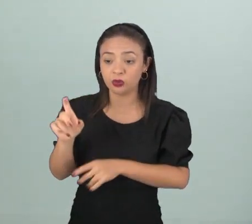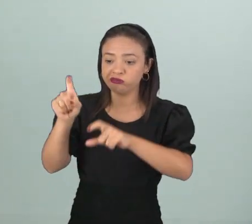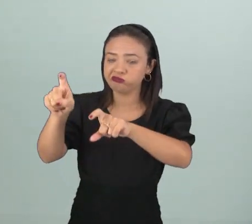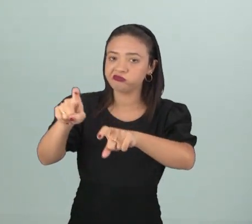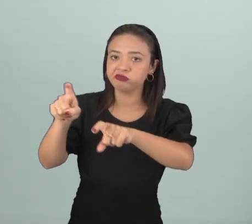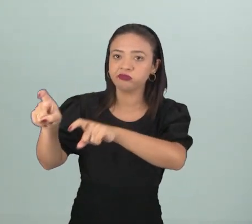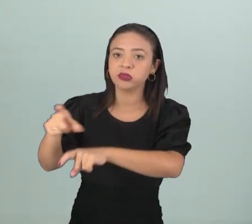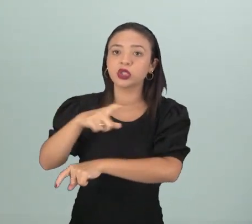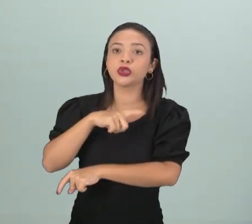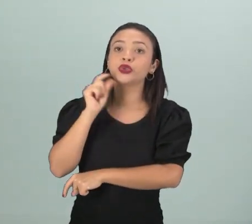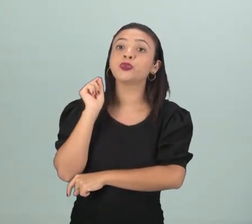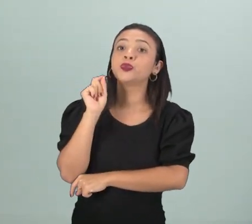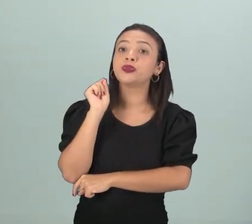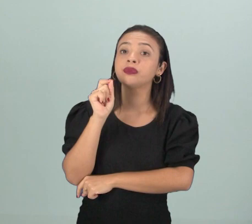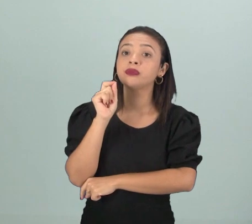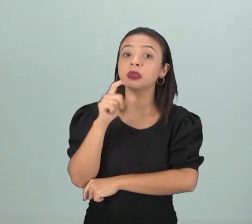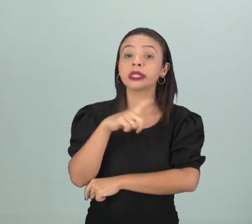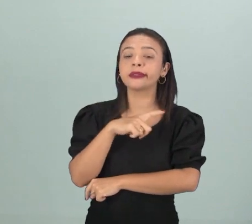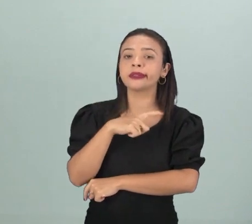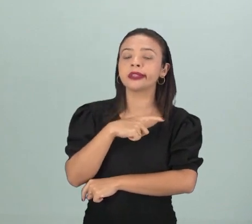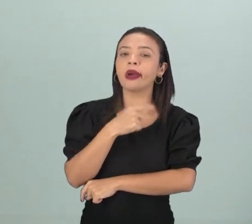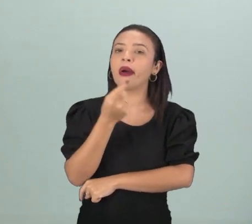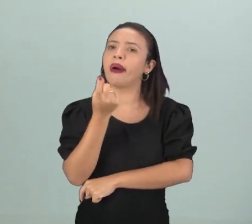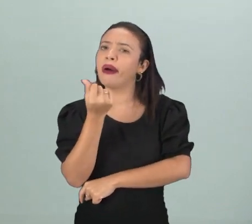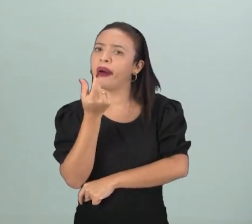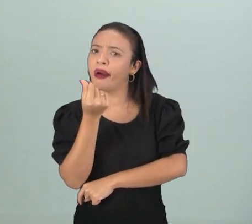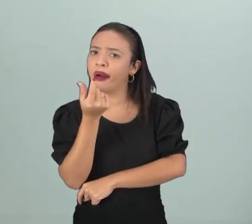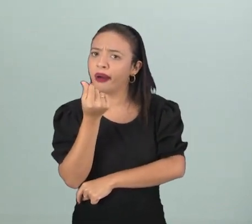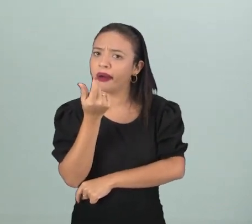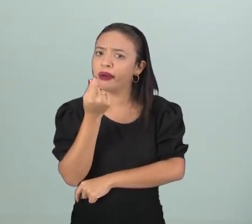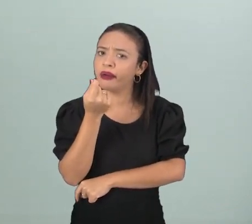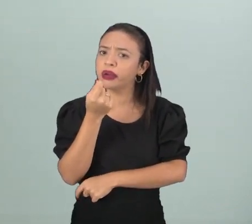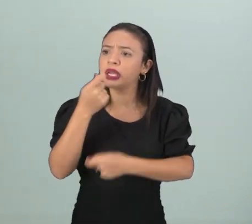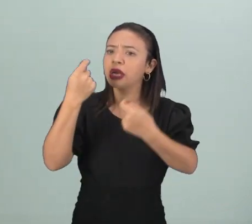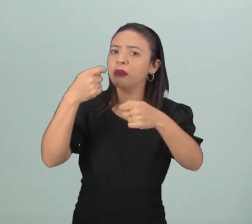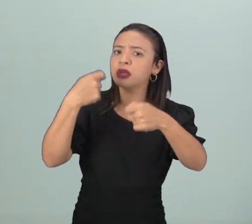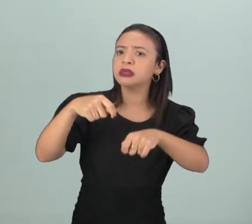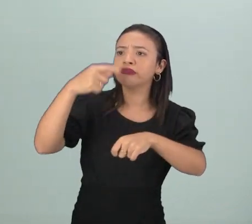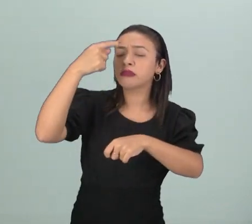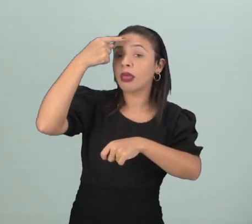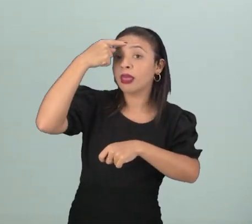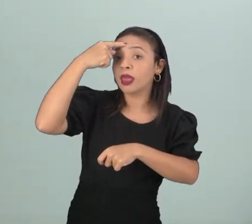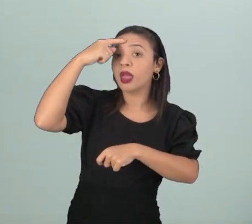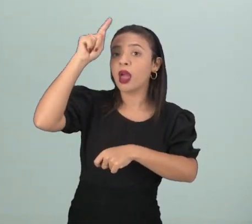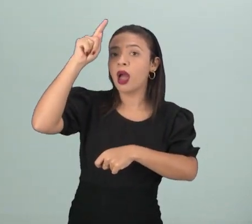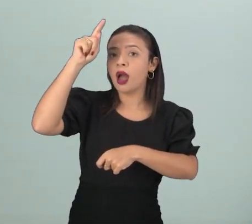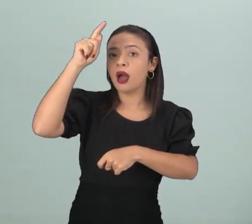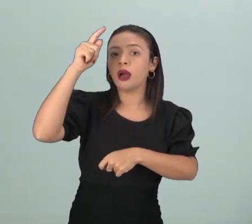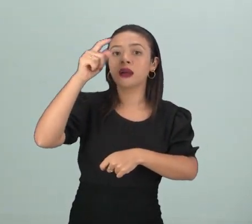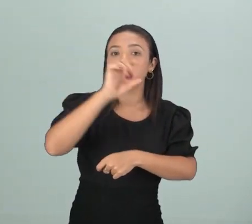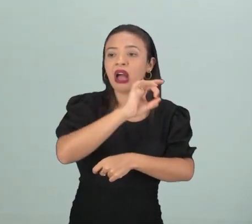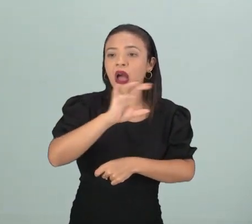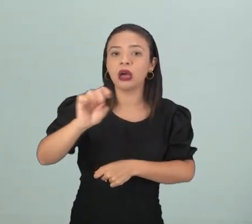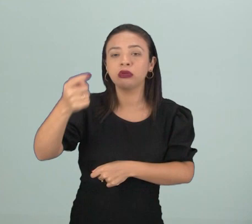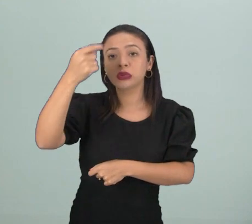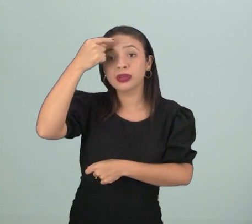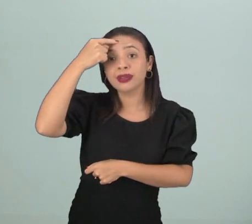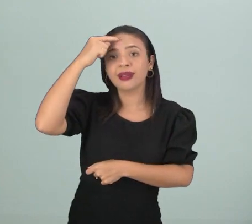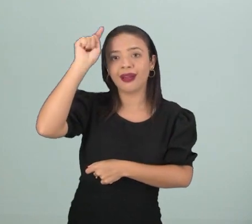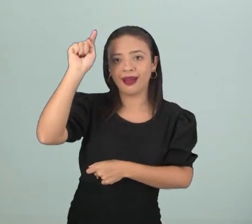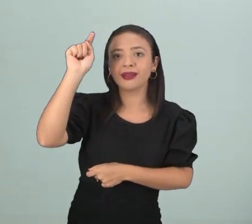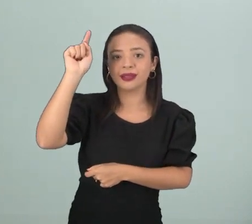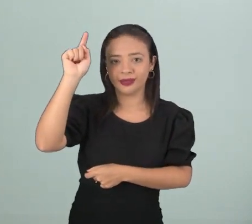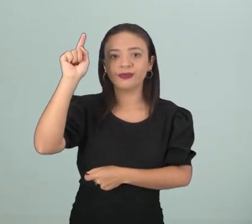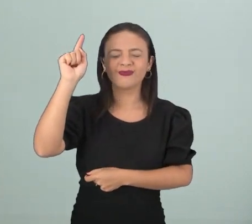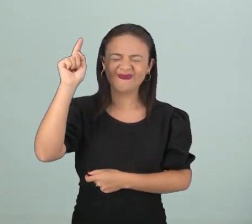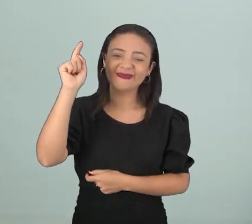terras havia uma taxa que cada um criava, um valor que cada um criava, uma taxação que cada